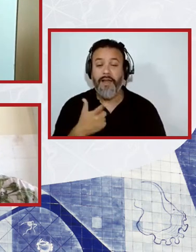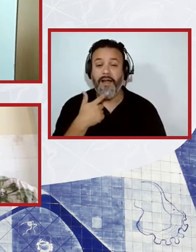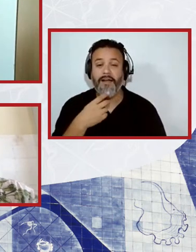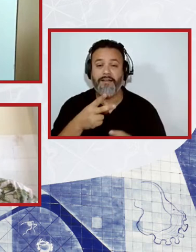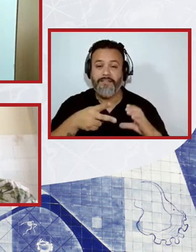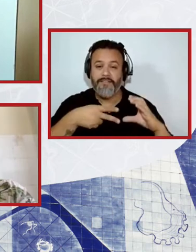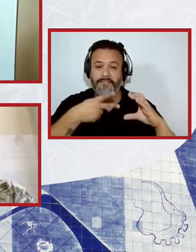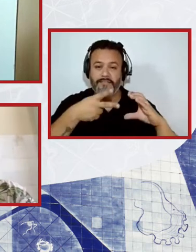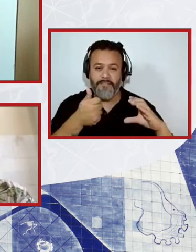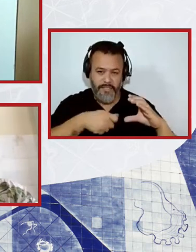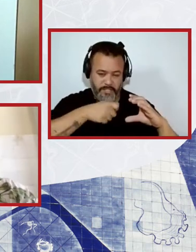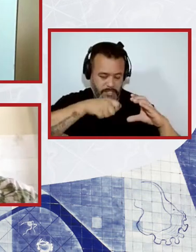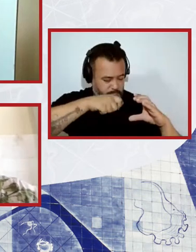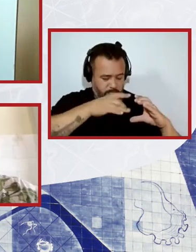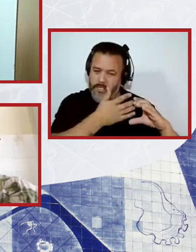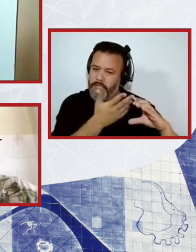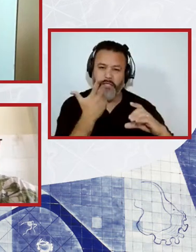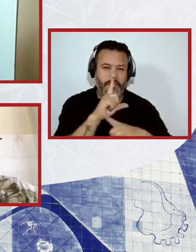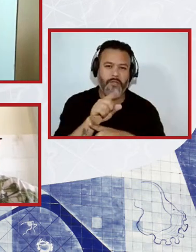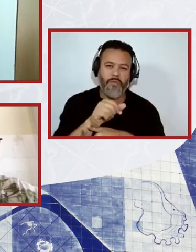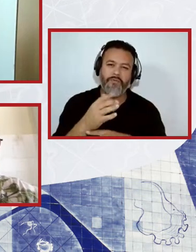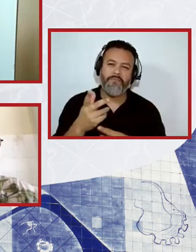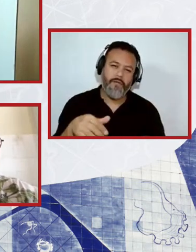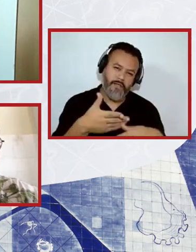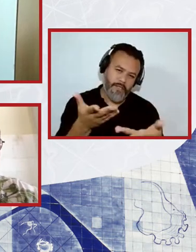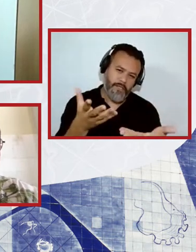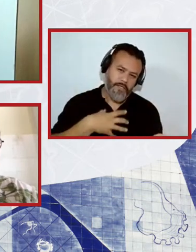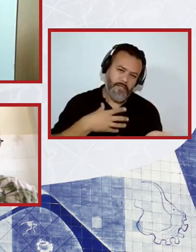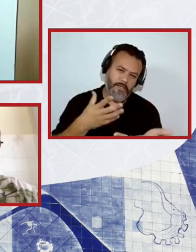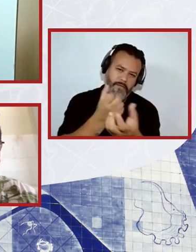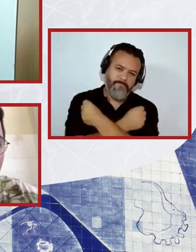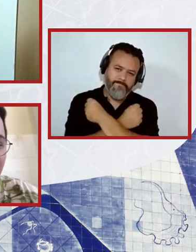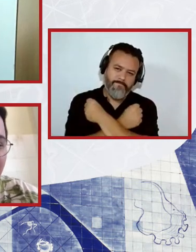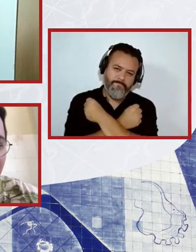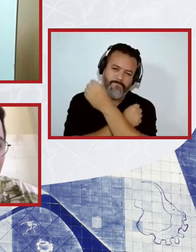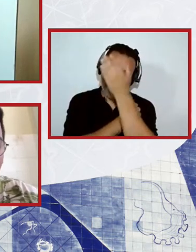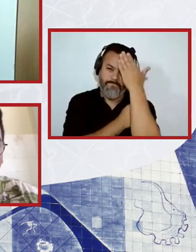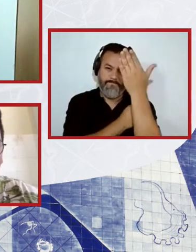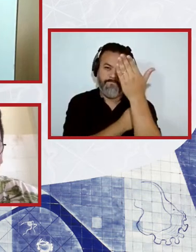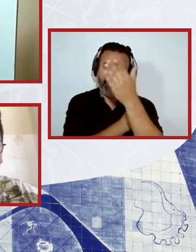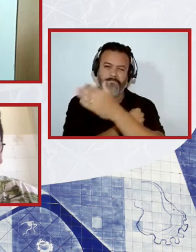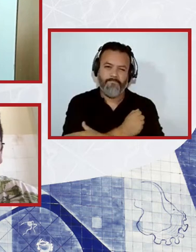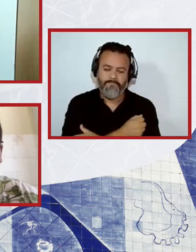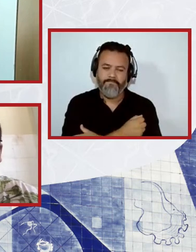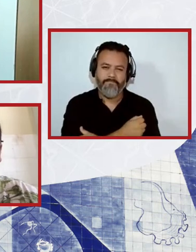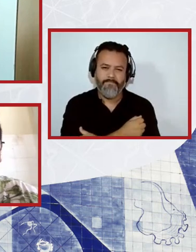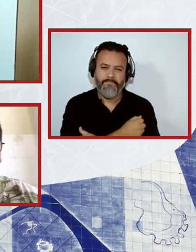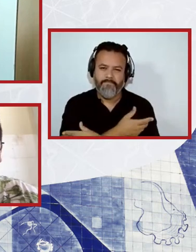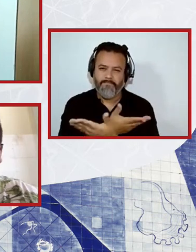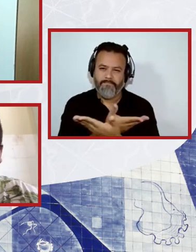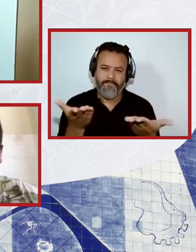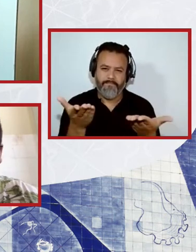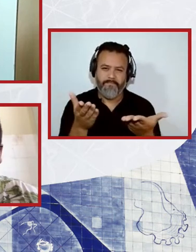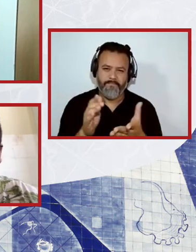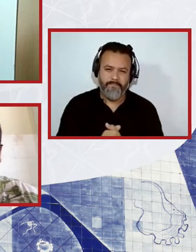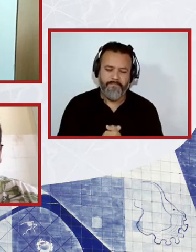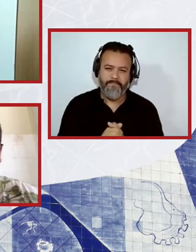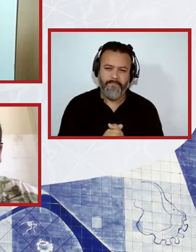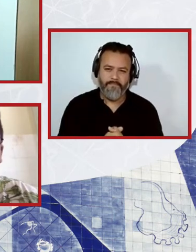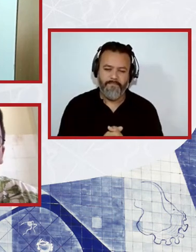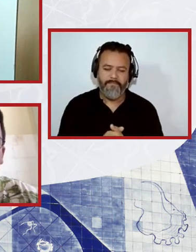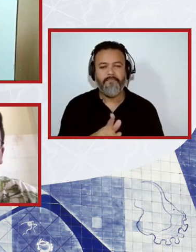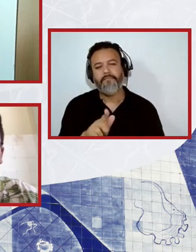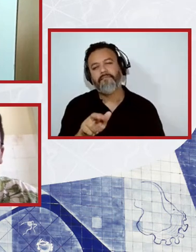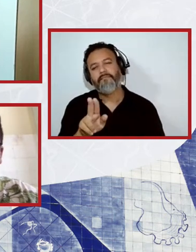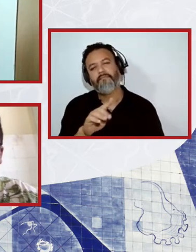bem. Mas é isso, sentam-se abraçados. Gratidão, minhas queridas Marli e Rafa, e Guilherme e